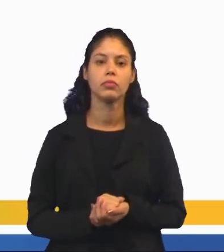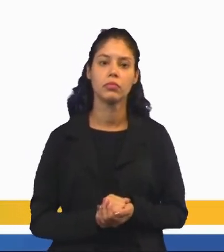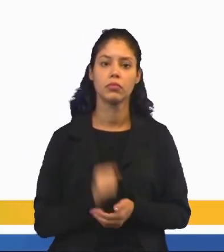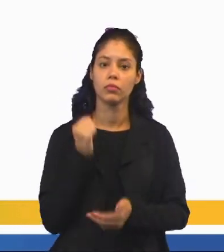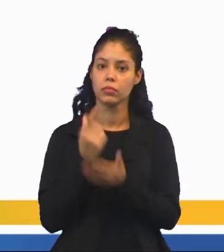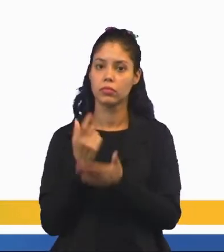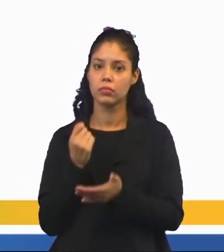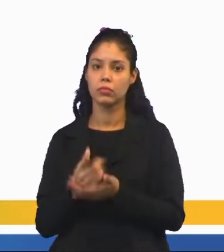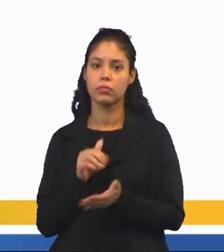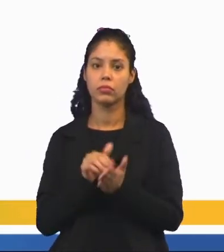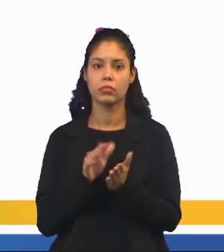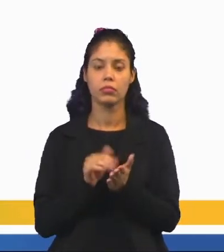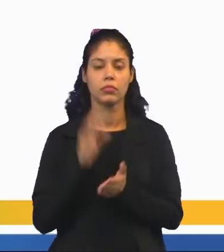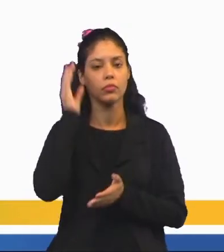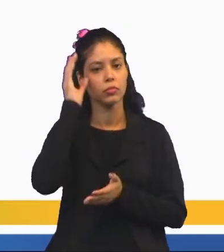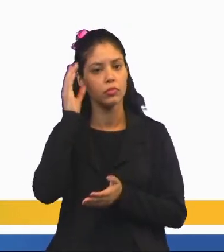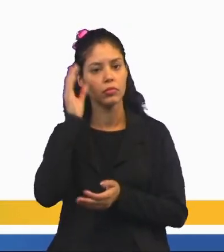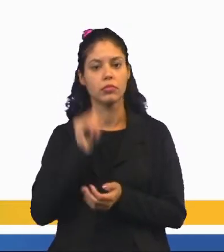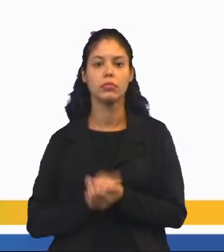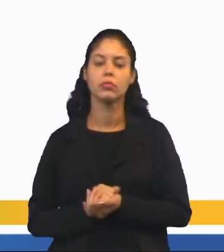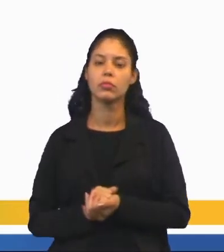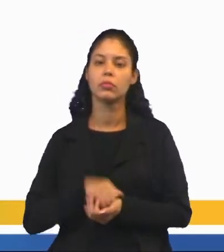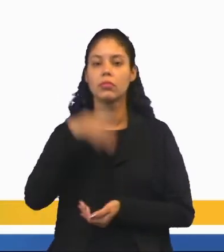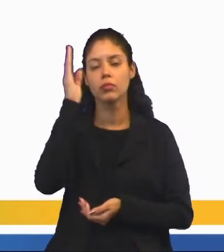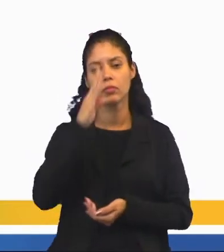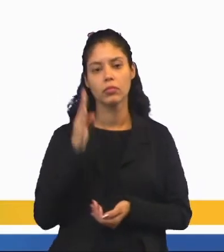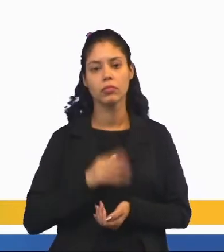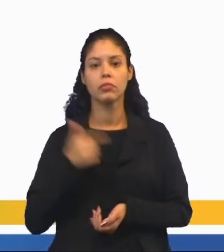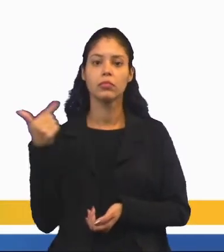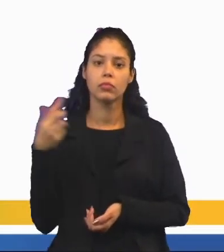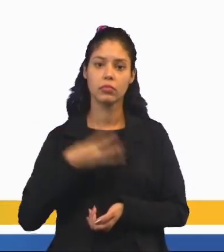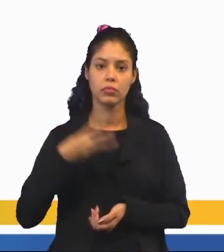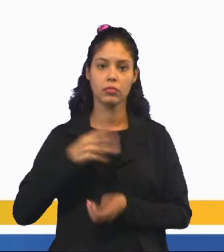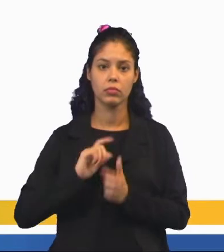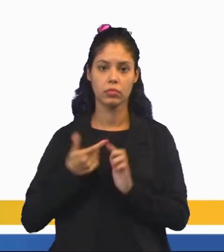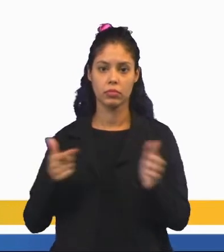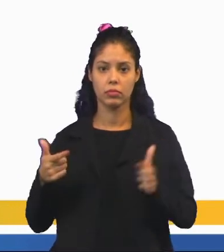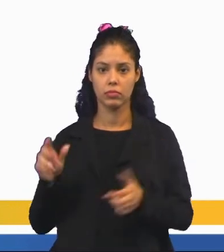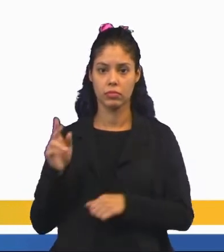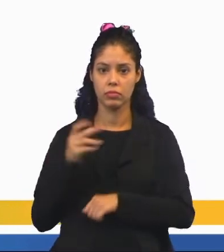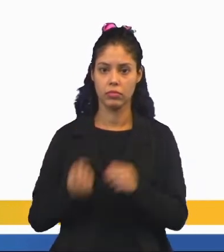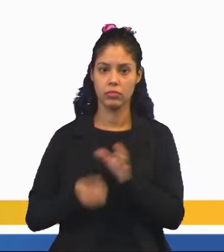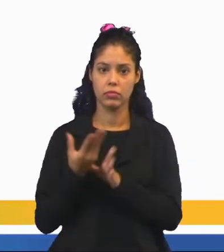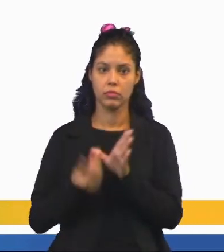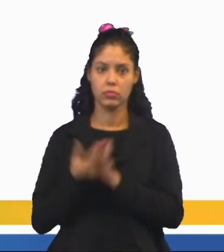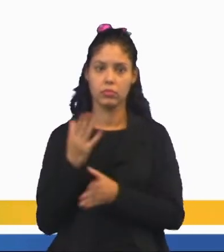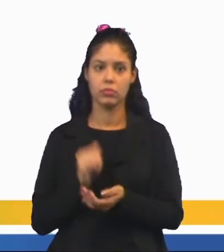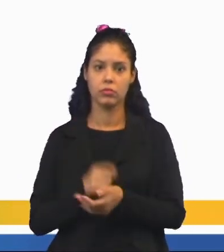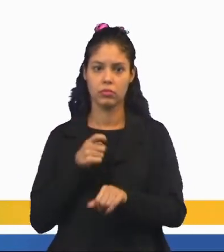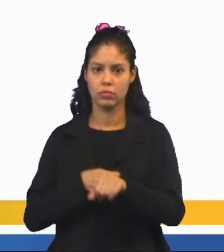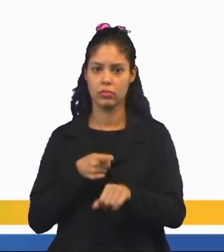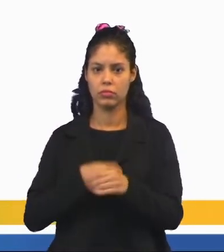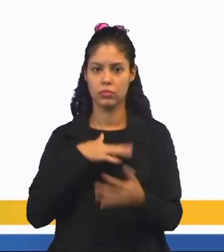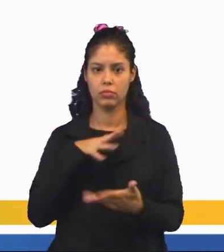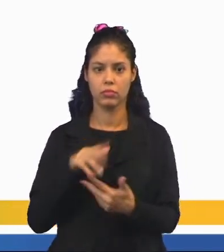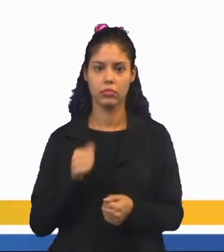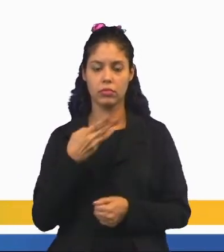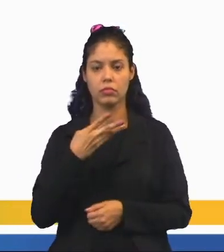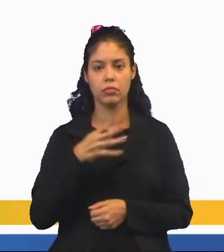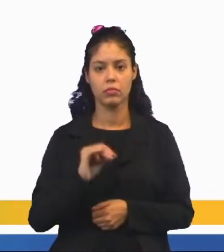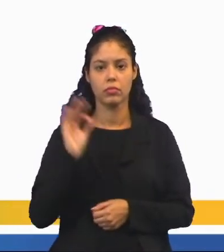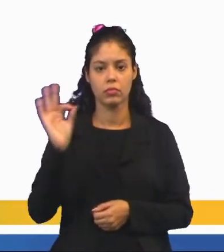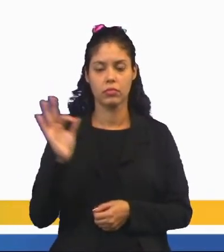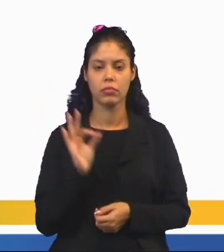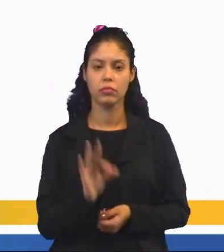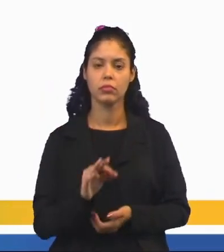O consumo e o descarte consciente. O Brasil é o terceiro maior produtor de resíduos sólidos no